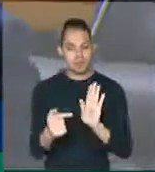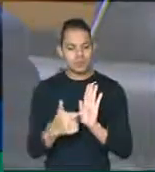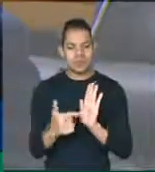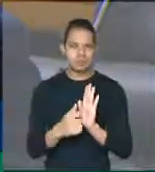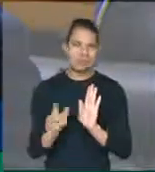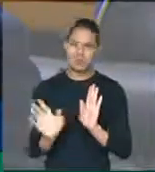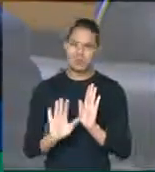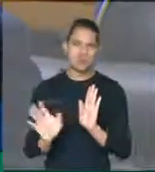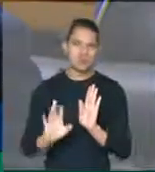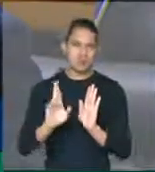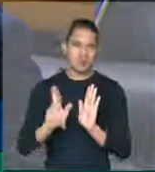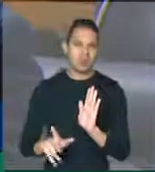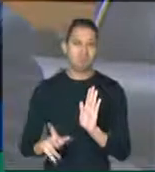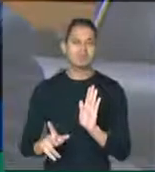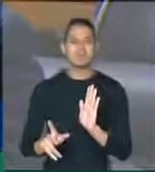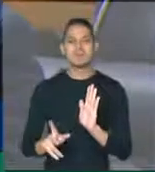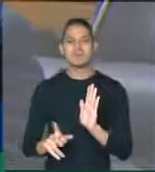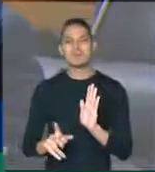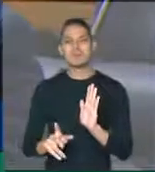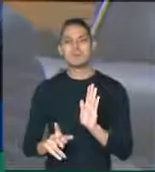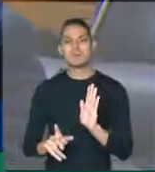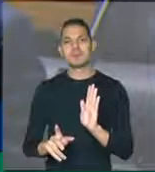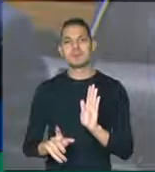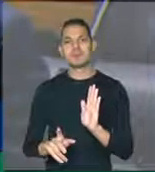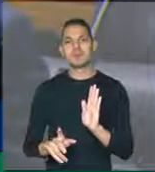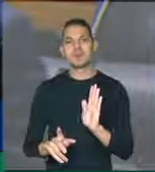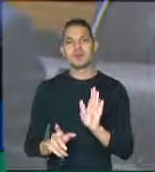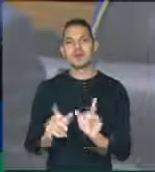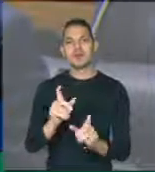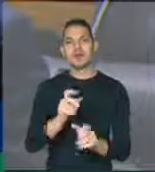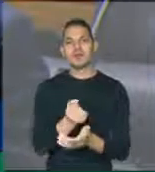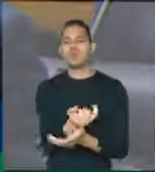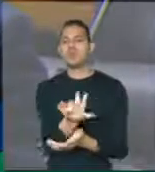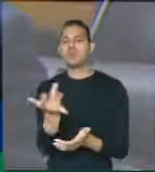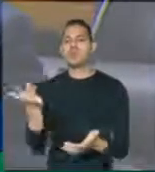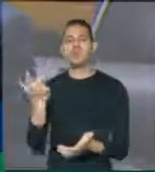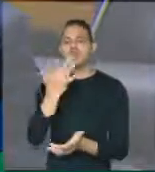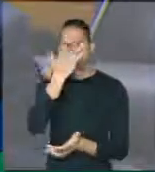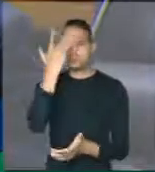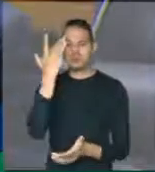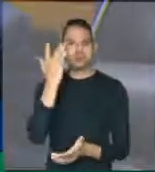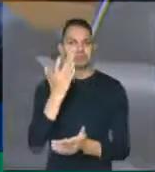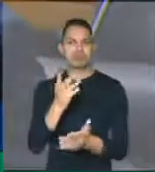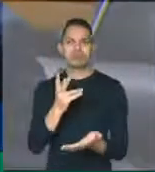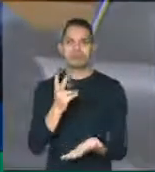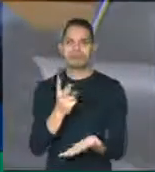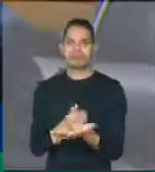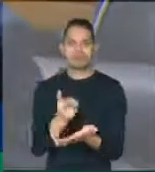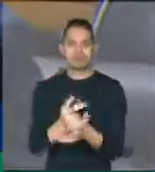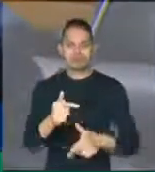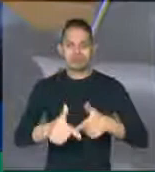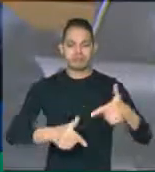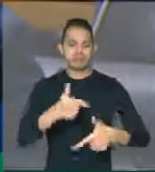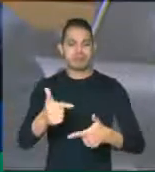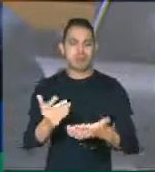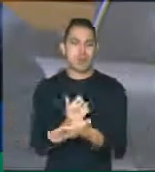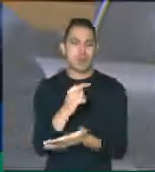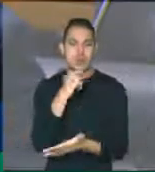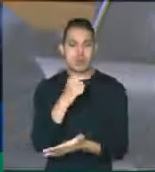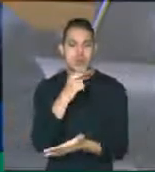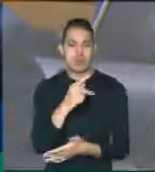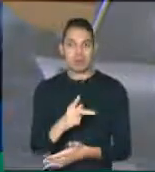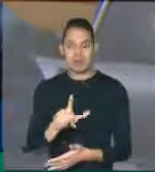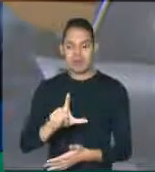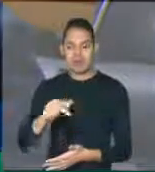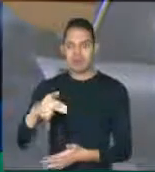projeto, né, em que milhares de brasileiros nem sequer podem ter seus empregos mantidos. É evidente que esse PLN não tem